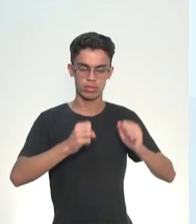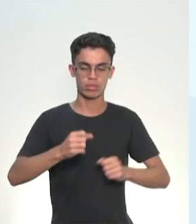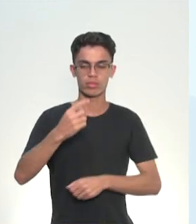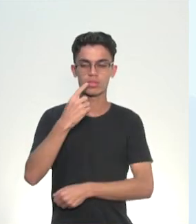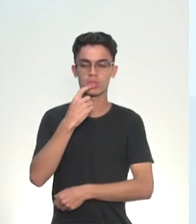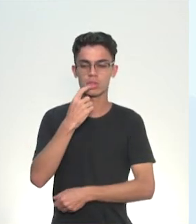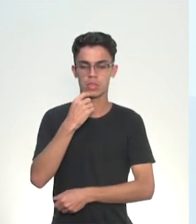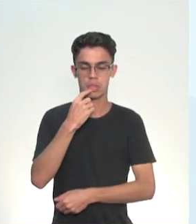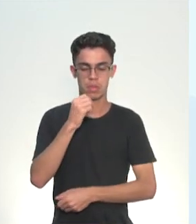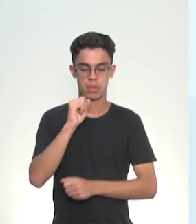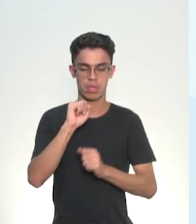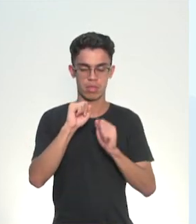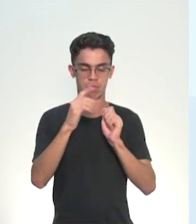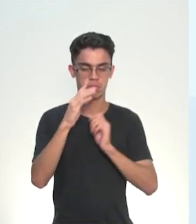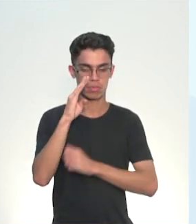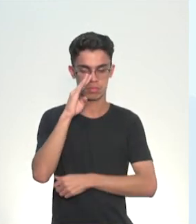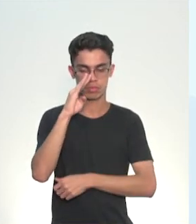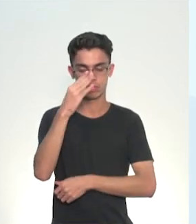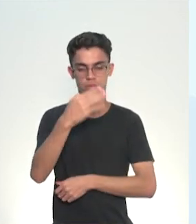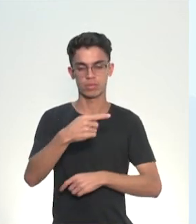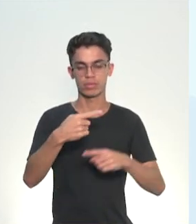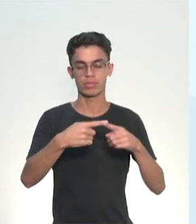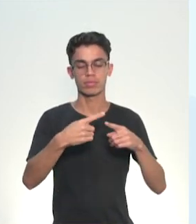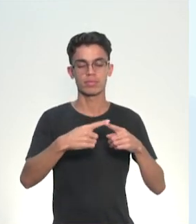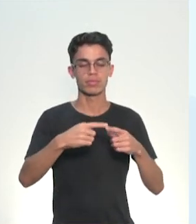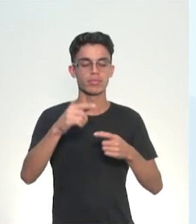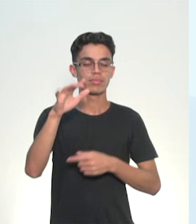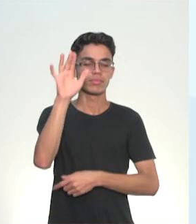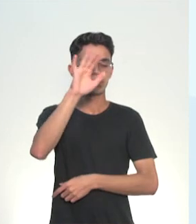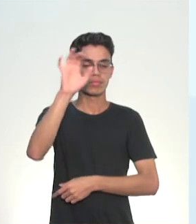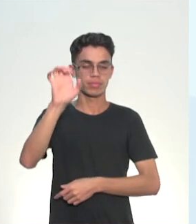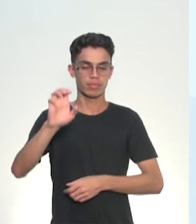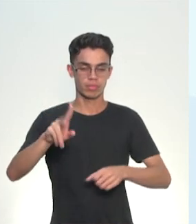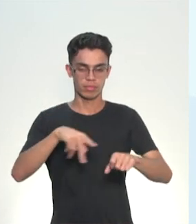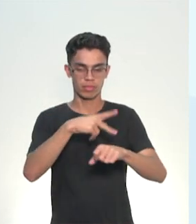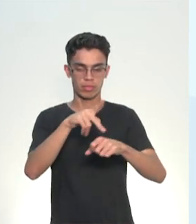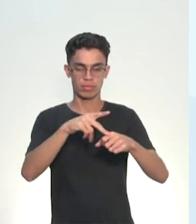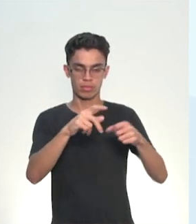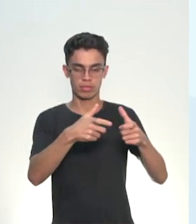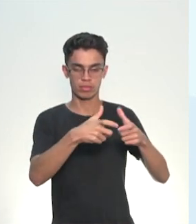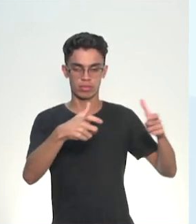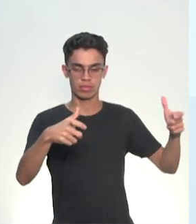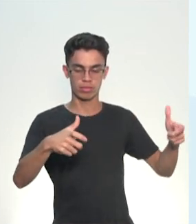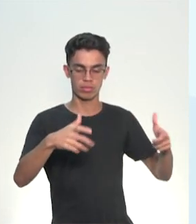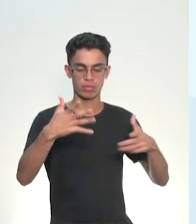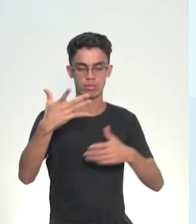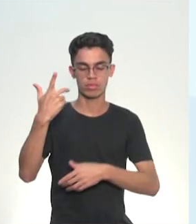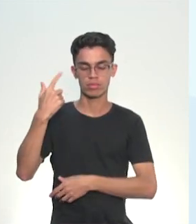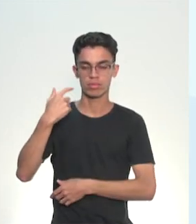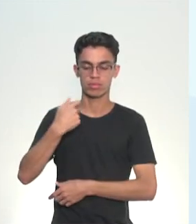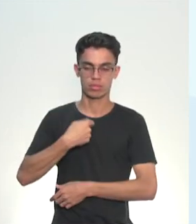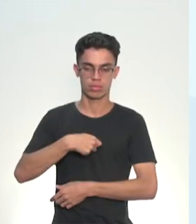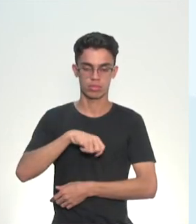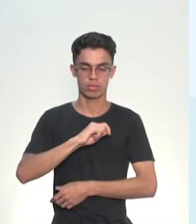porque boa parte dos atuais países foram colonizados pelos espanhóis. Então, obviamente, né, essa animação